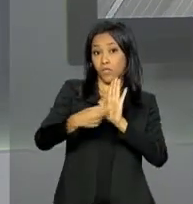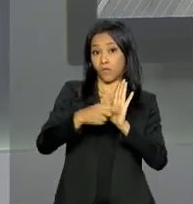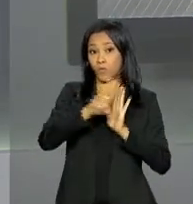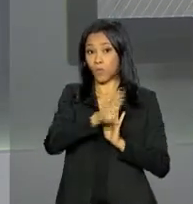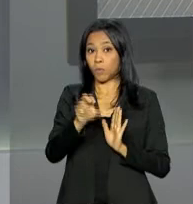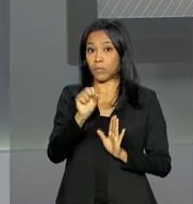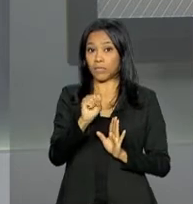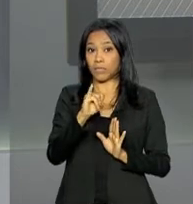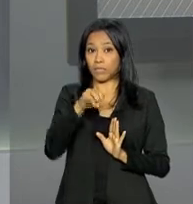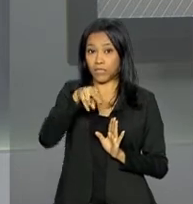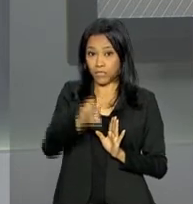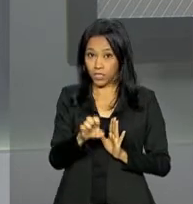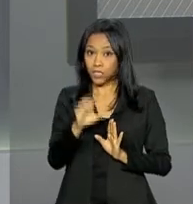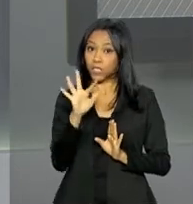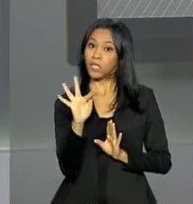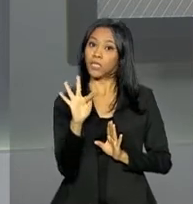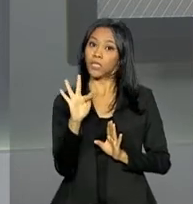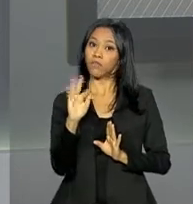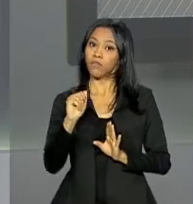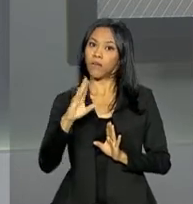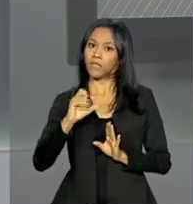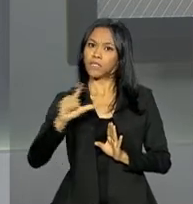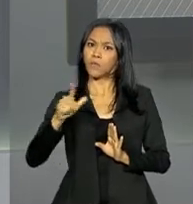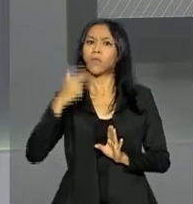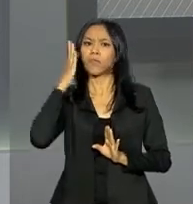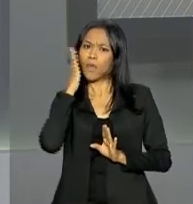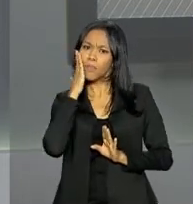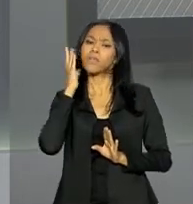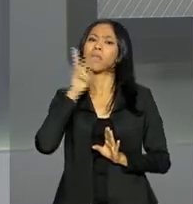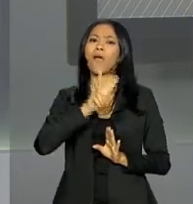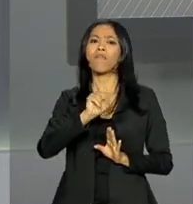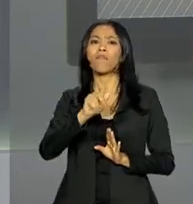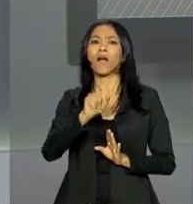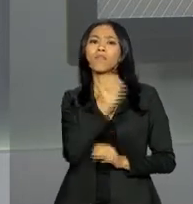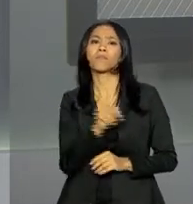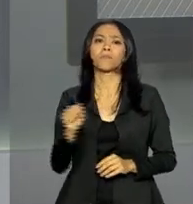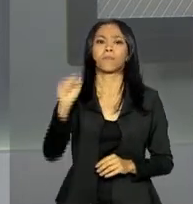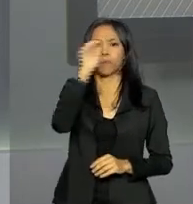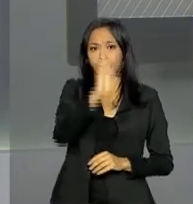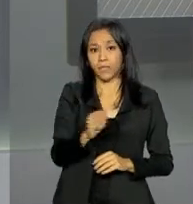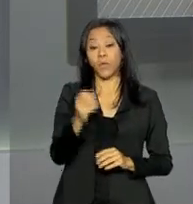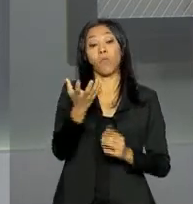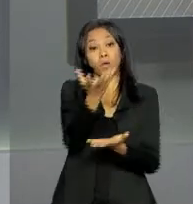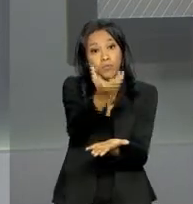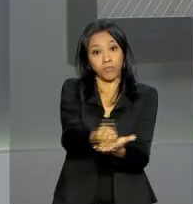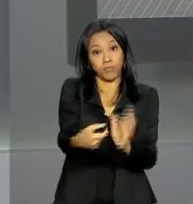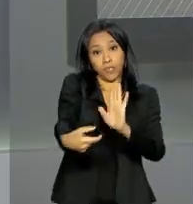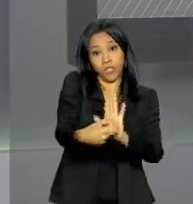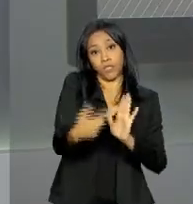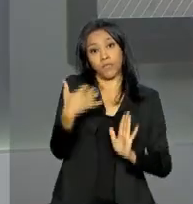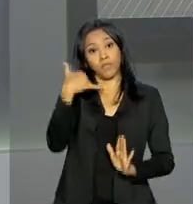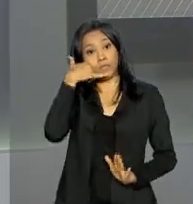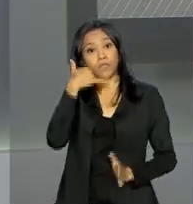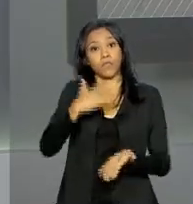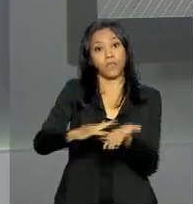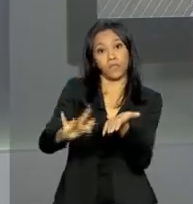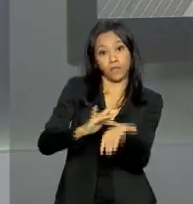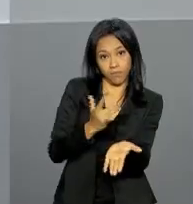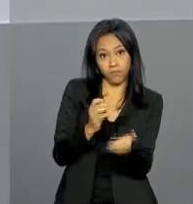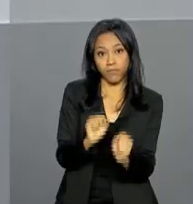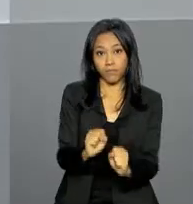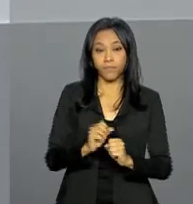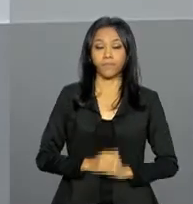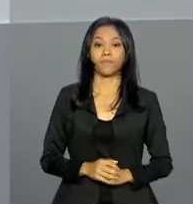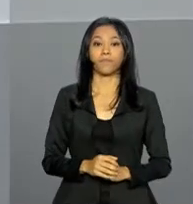fácil é possível acompanhar em tempo real as vagas em todo o país o aplicativo pode ser baixado no smartphone ou tablet